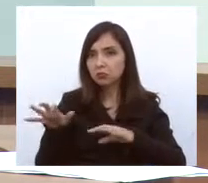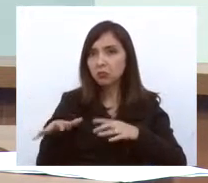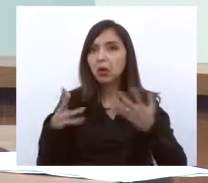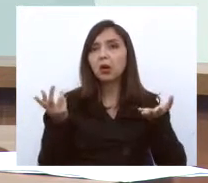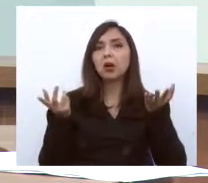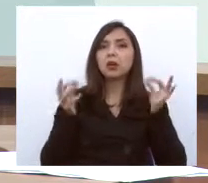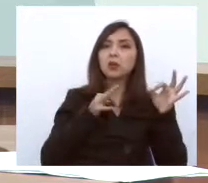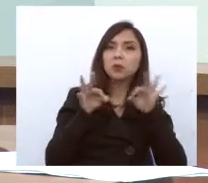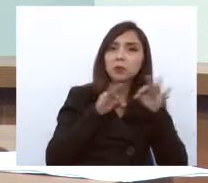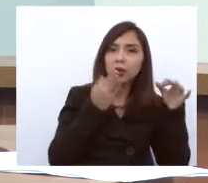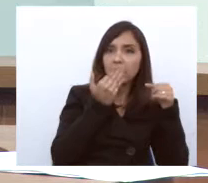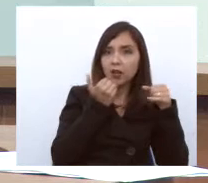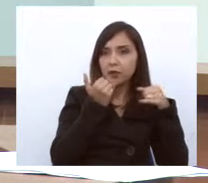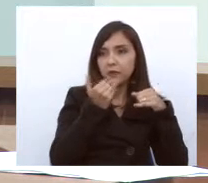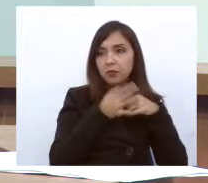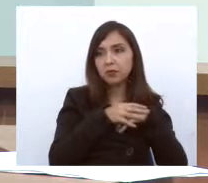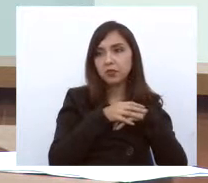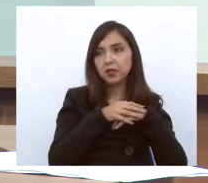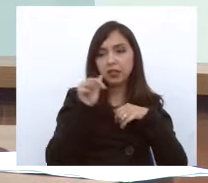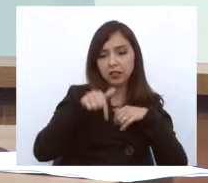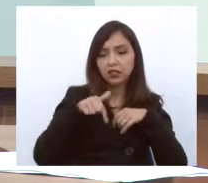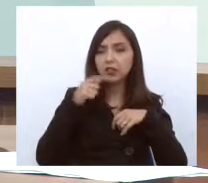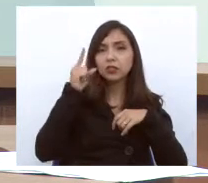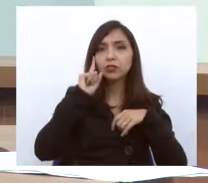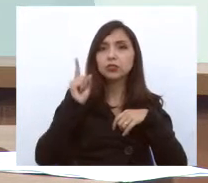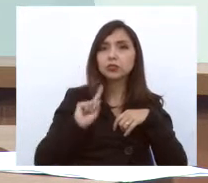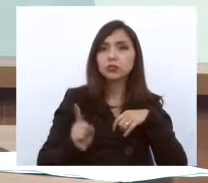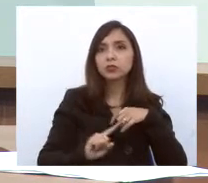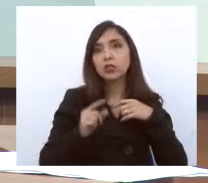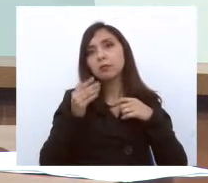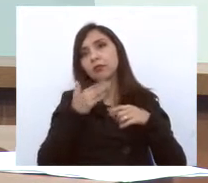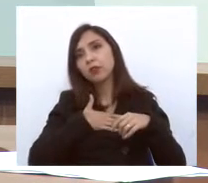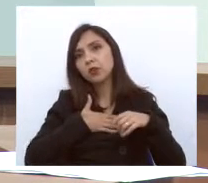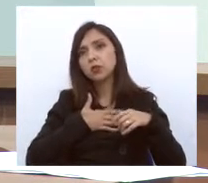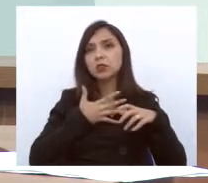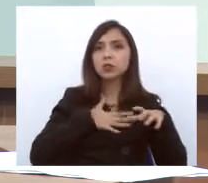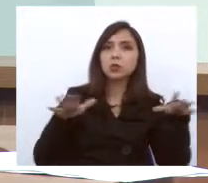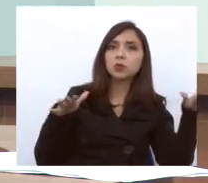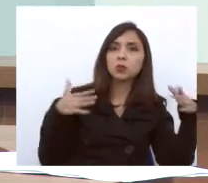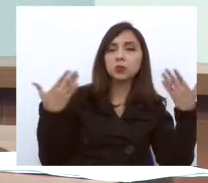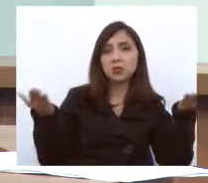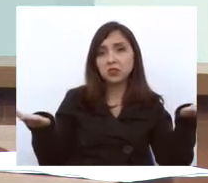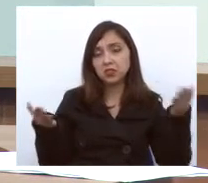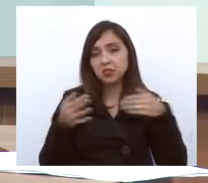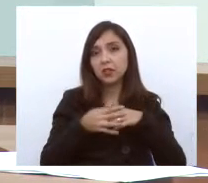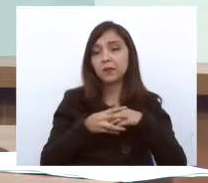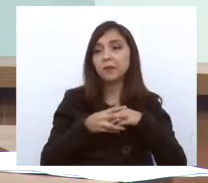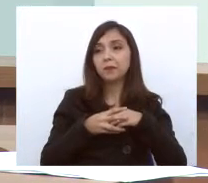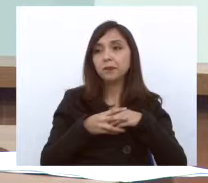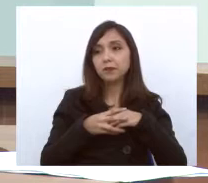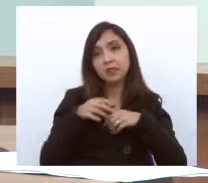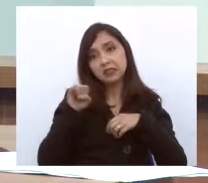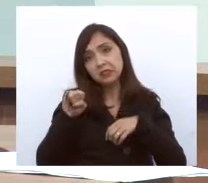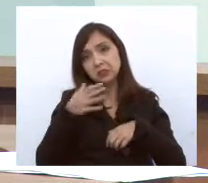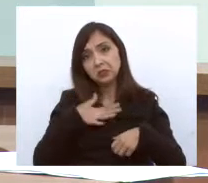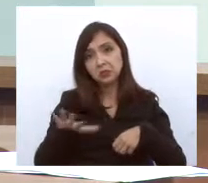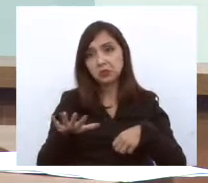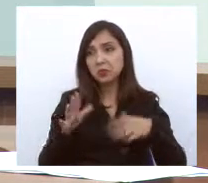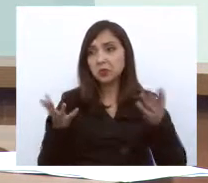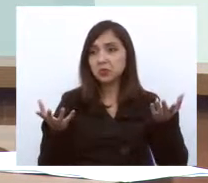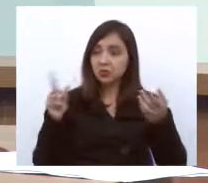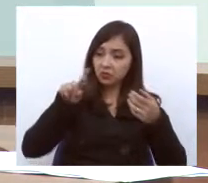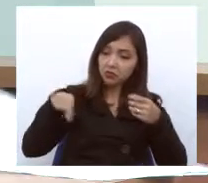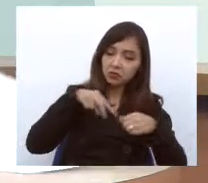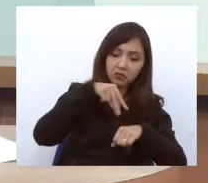sua comidinha, gente. Ninguém está aqui para saber se ela vai gostar, se vai deixar de gostar, entendeu? Se ela não gostou, vem